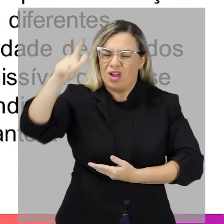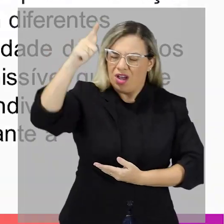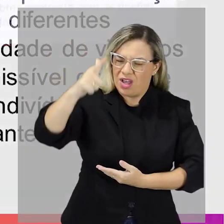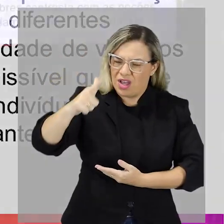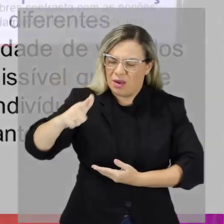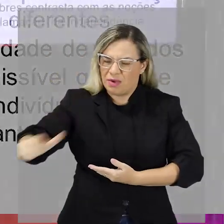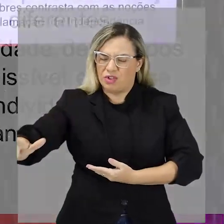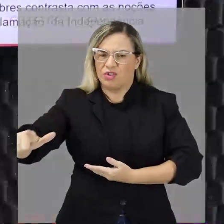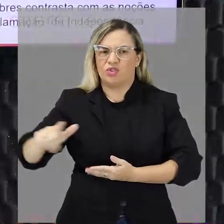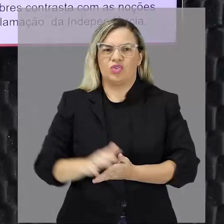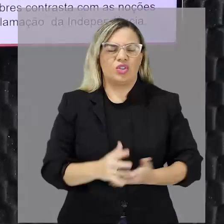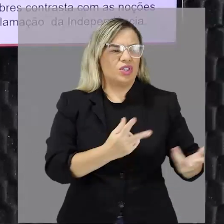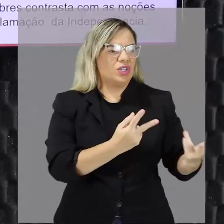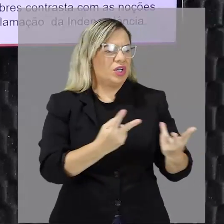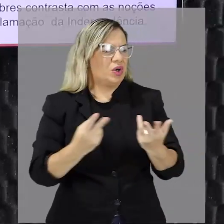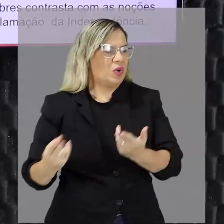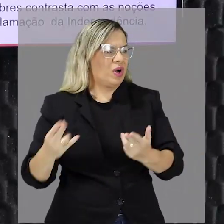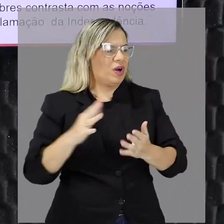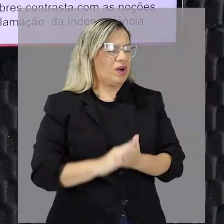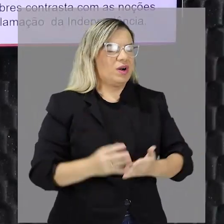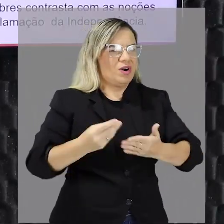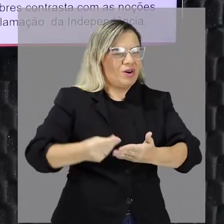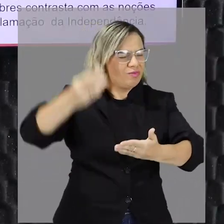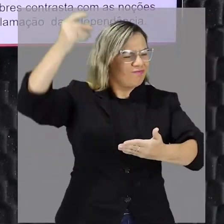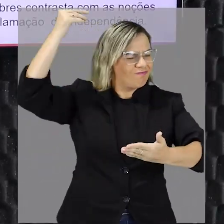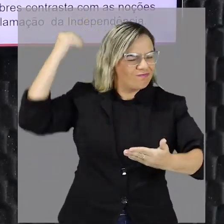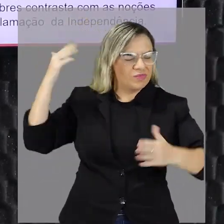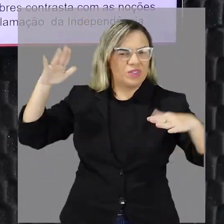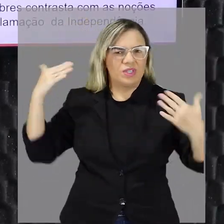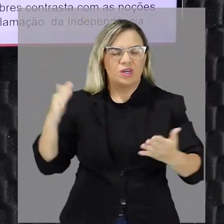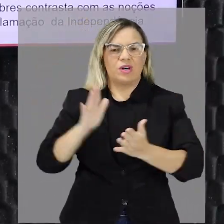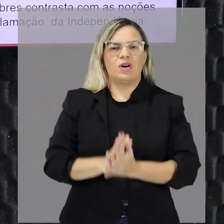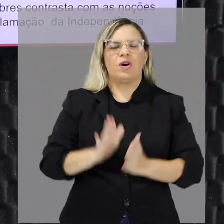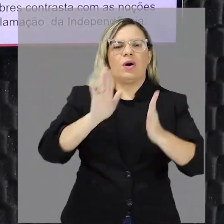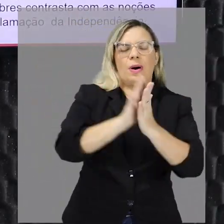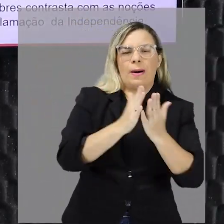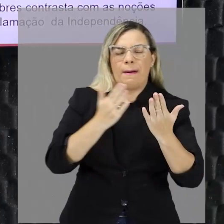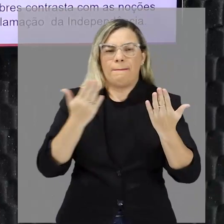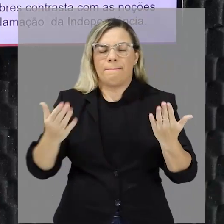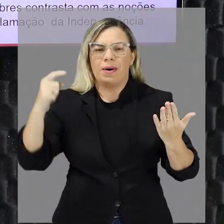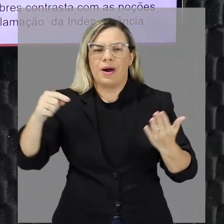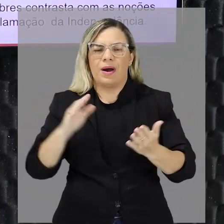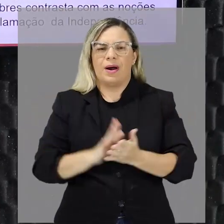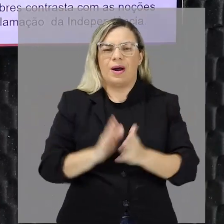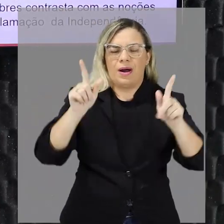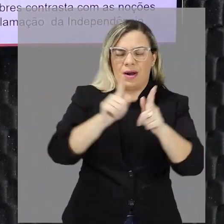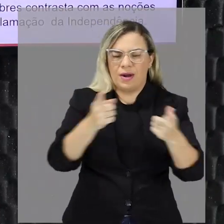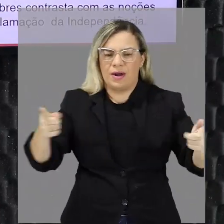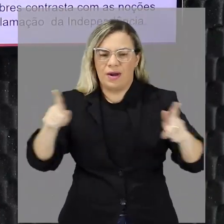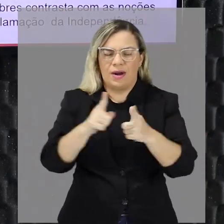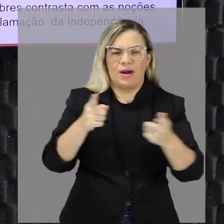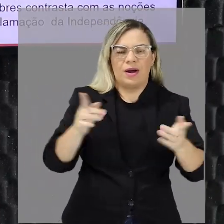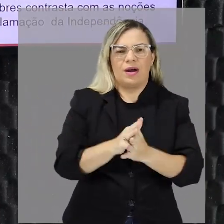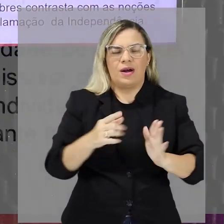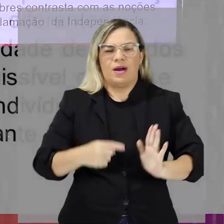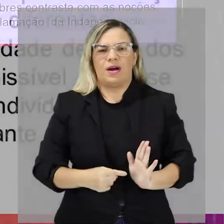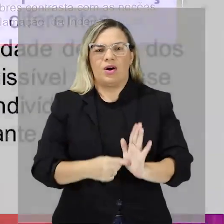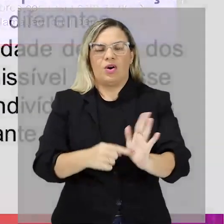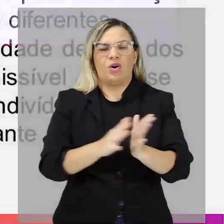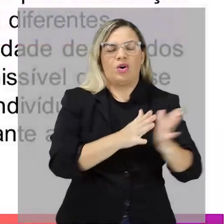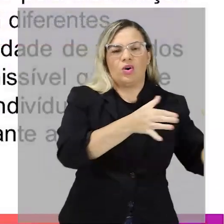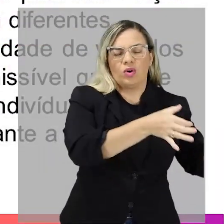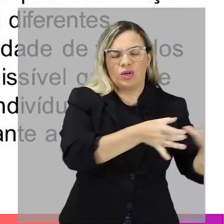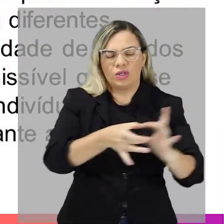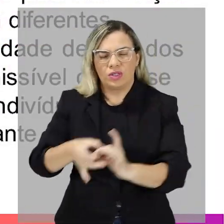passado. Por analogia, observa-se que a música ilustra a realidade nacional,